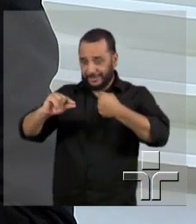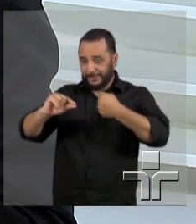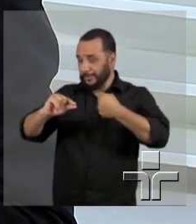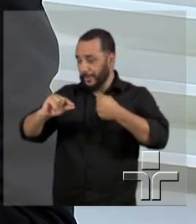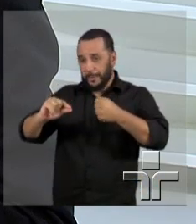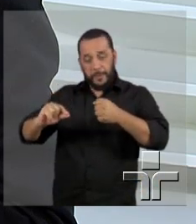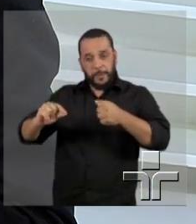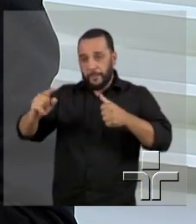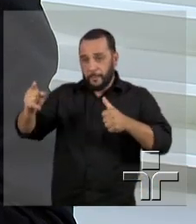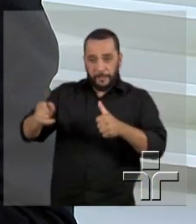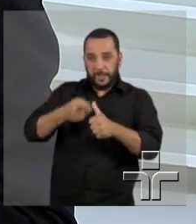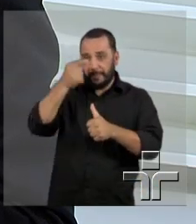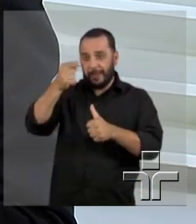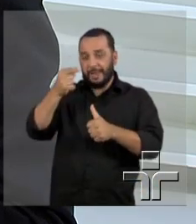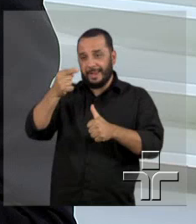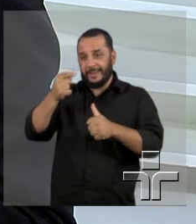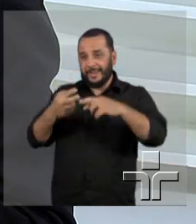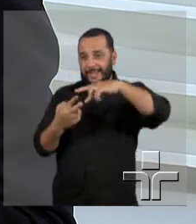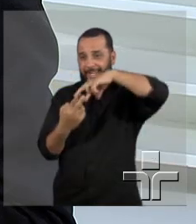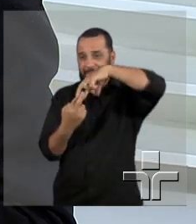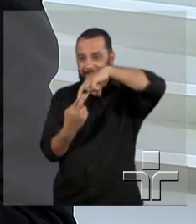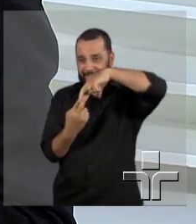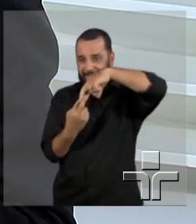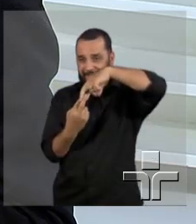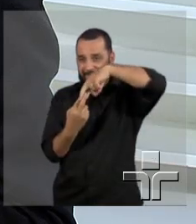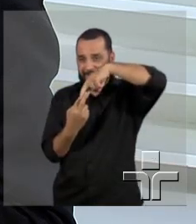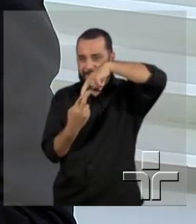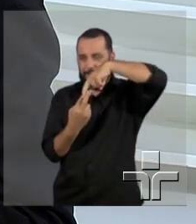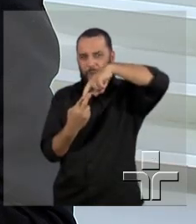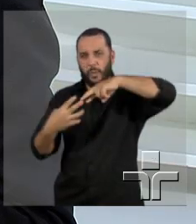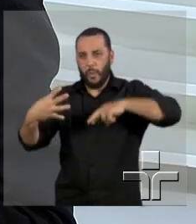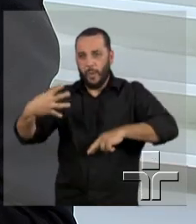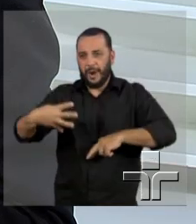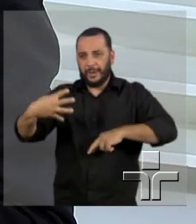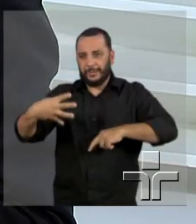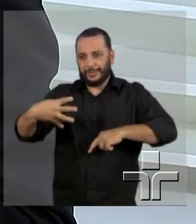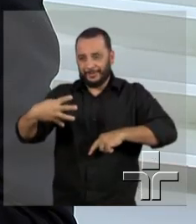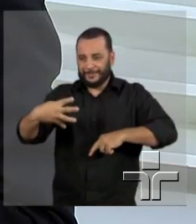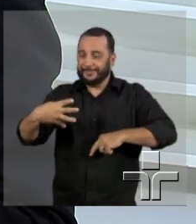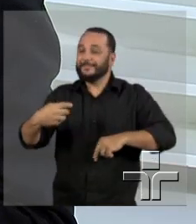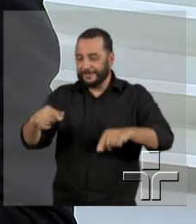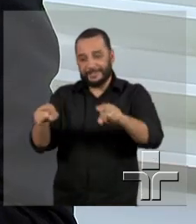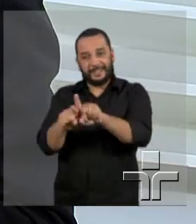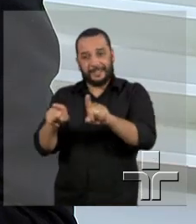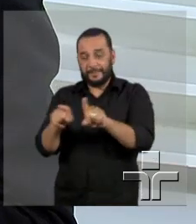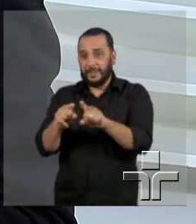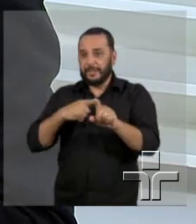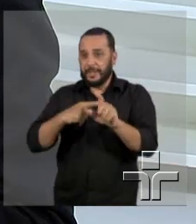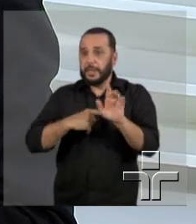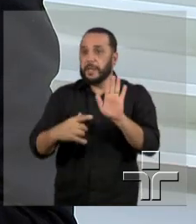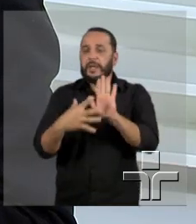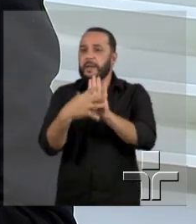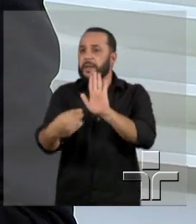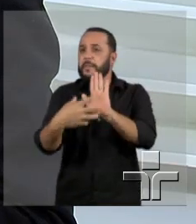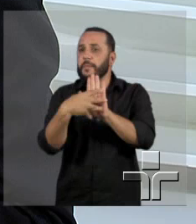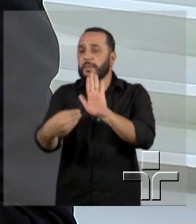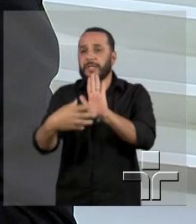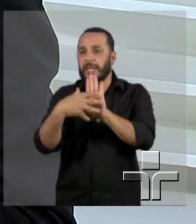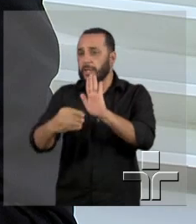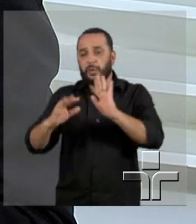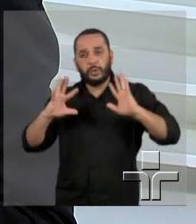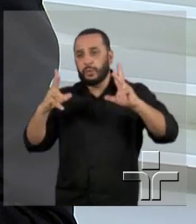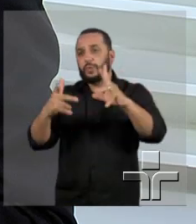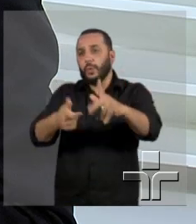1º, inciso 3º, inciso 4º, e base de toda a ordem econômica,